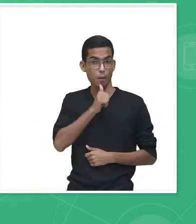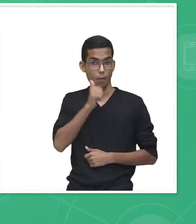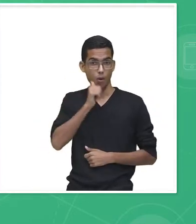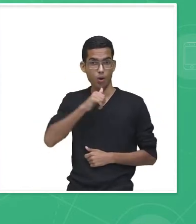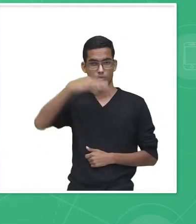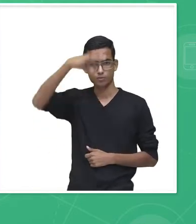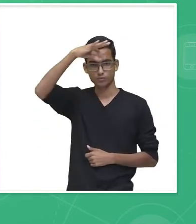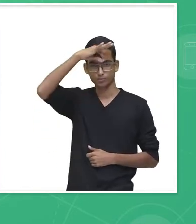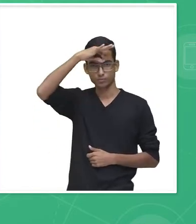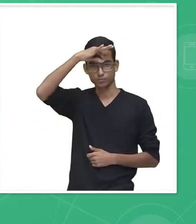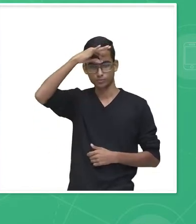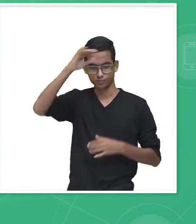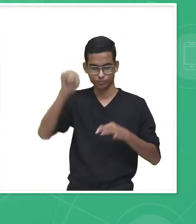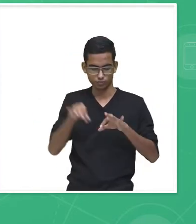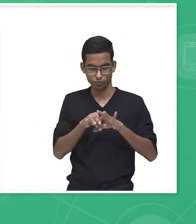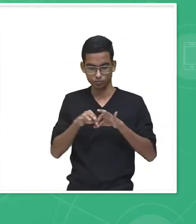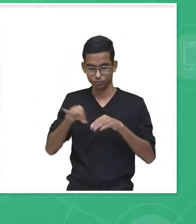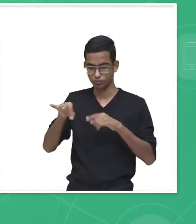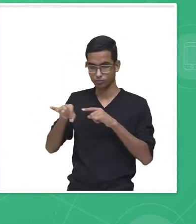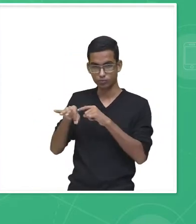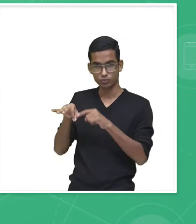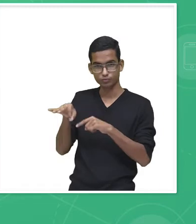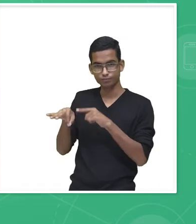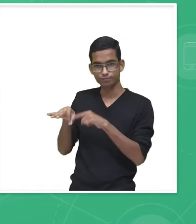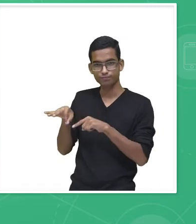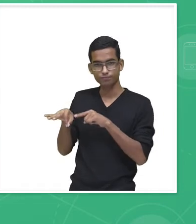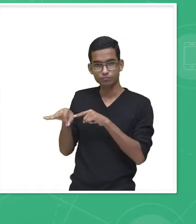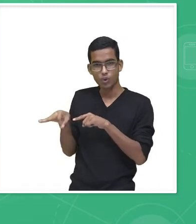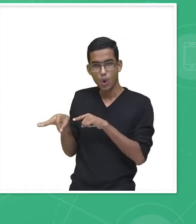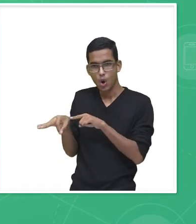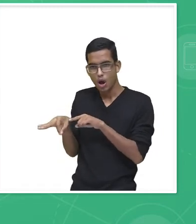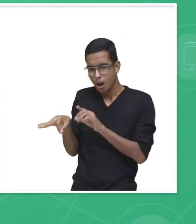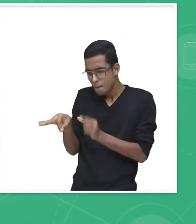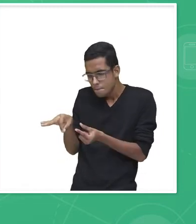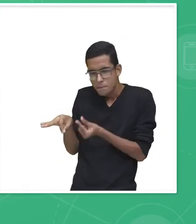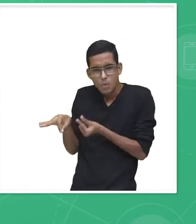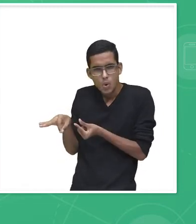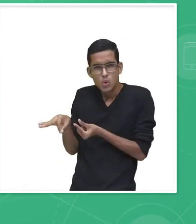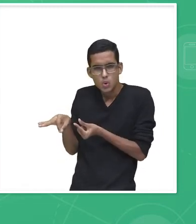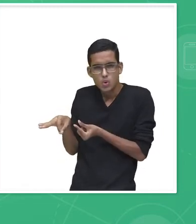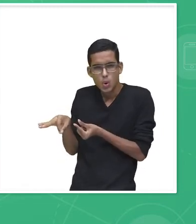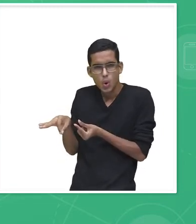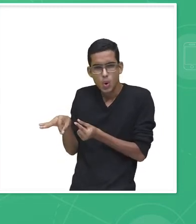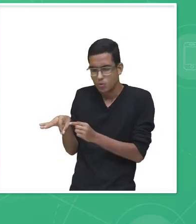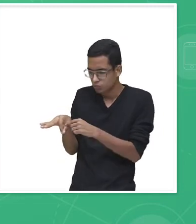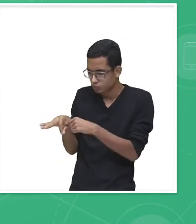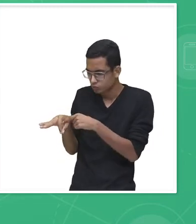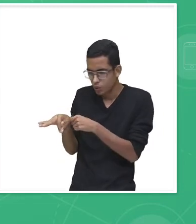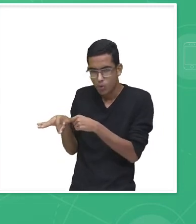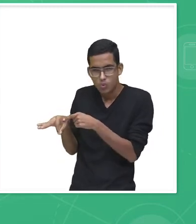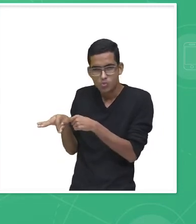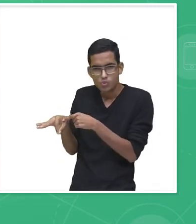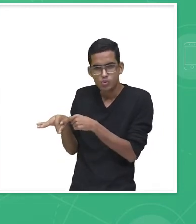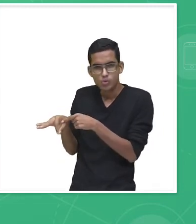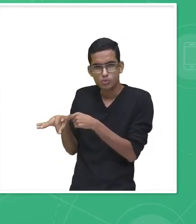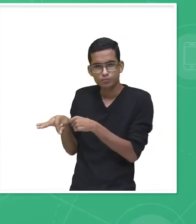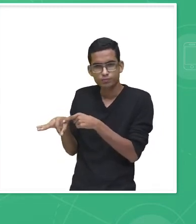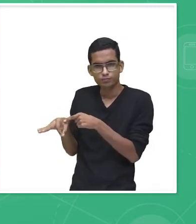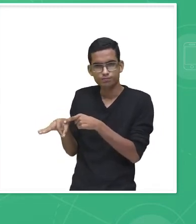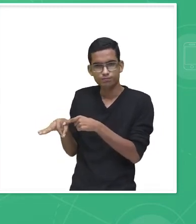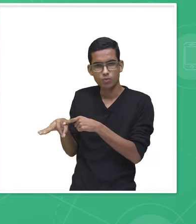Ela é bem menor e aí ela vai desembocar ir no canal da vulva né de na vulva para parte externo